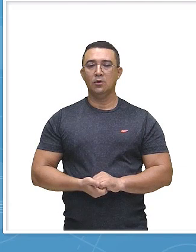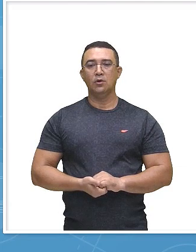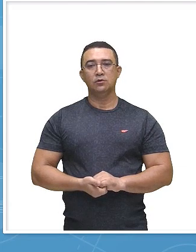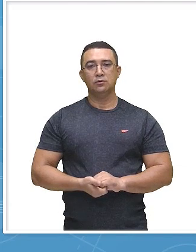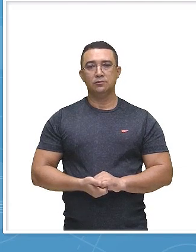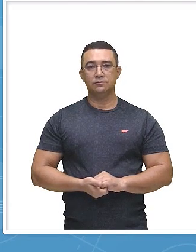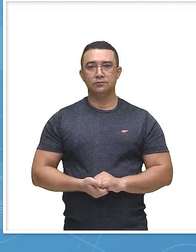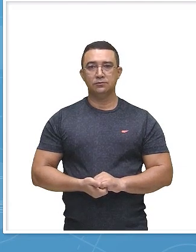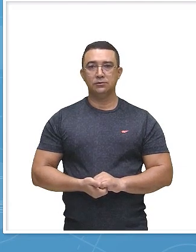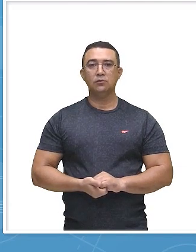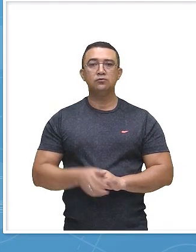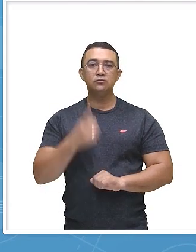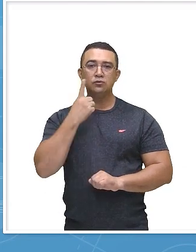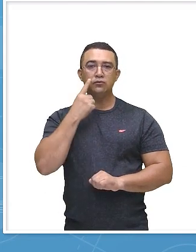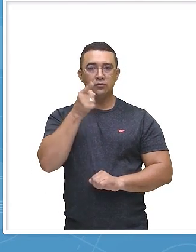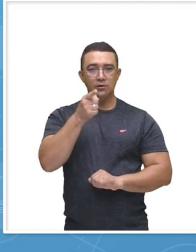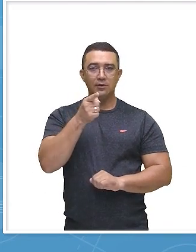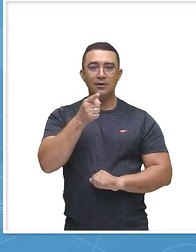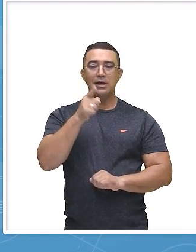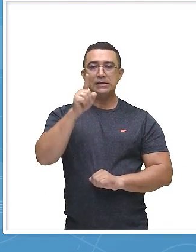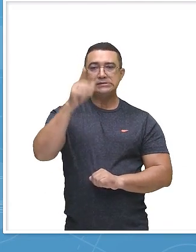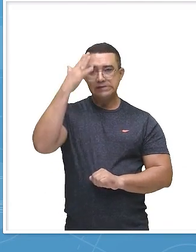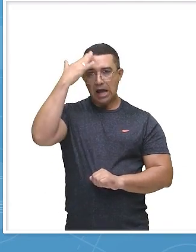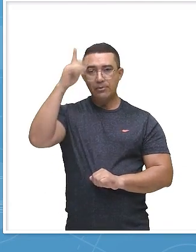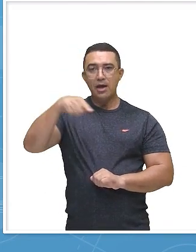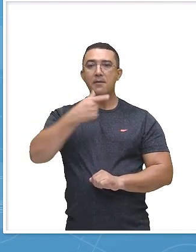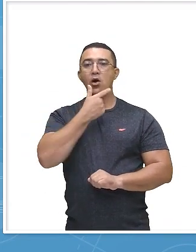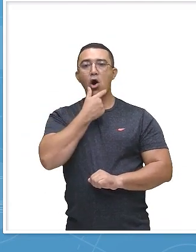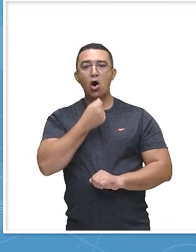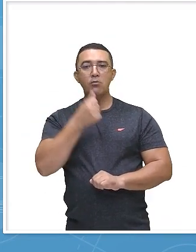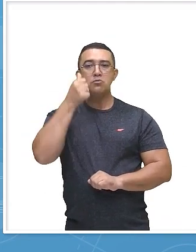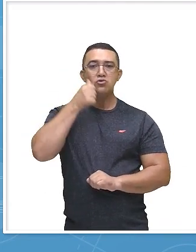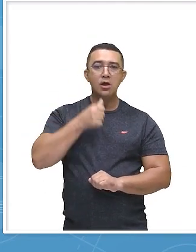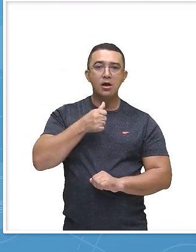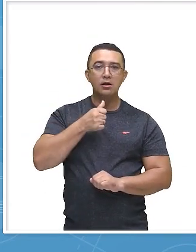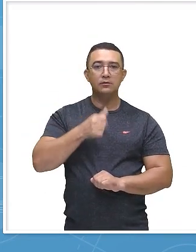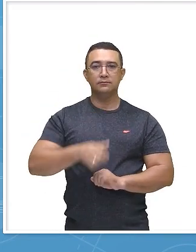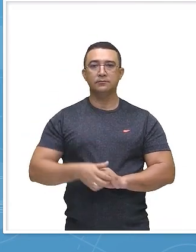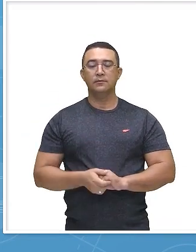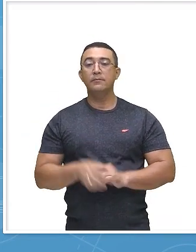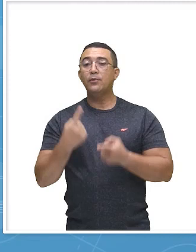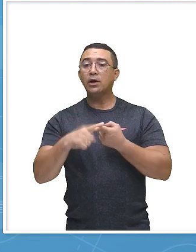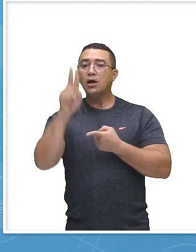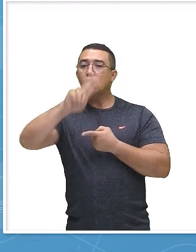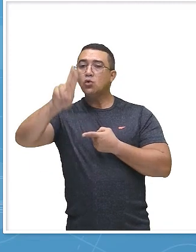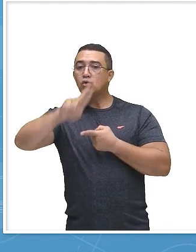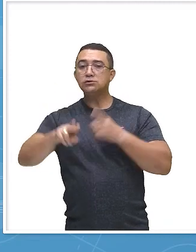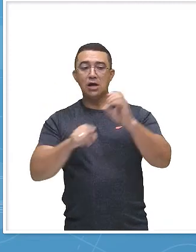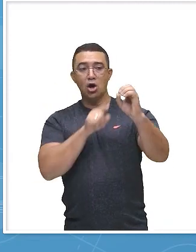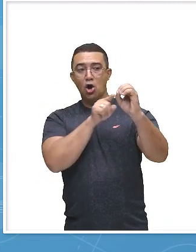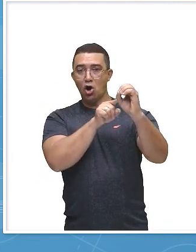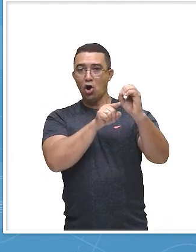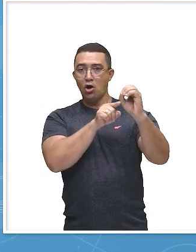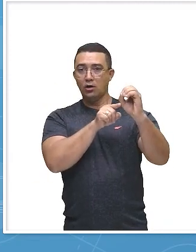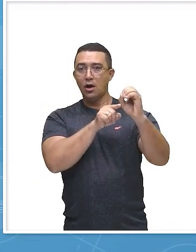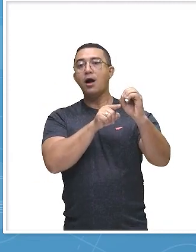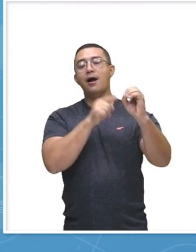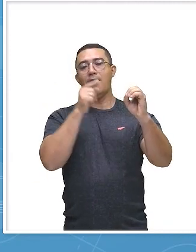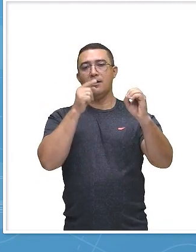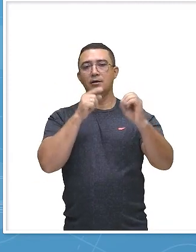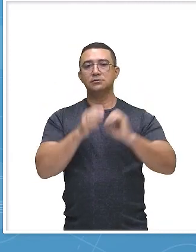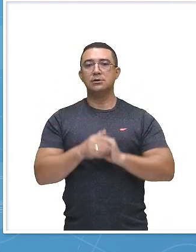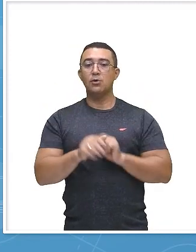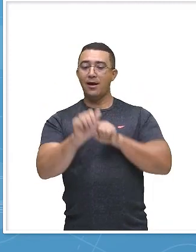né? E eu sei que é masculino singular, ó. Masculino singular. Aqui a história, eu já sei que é